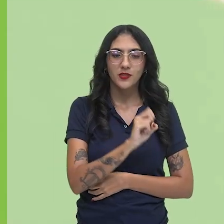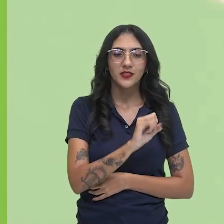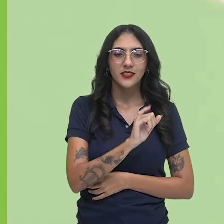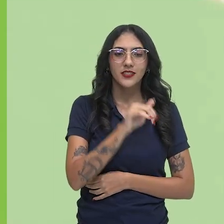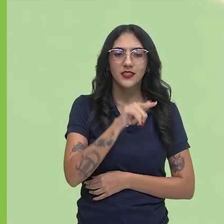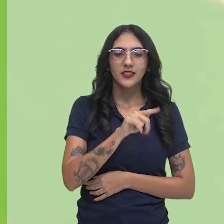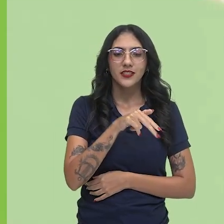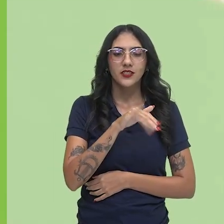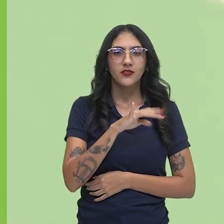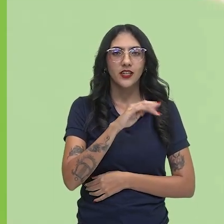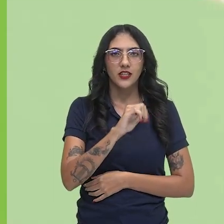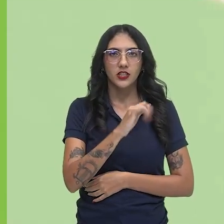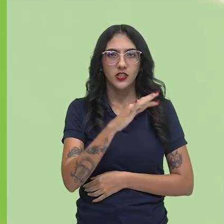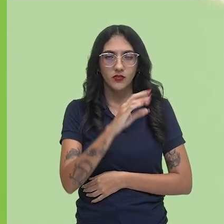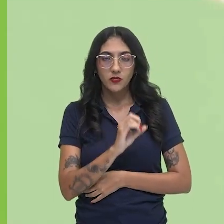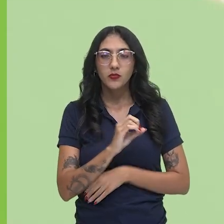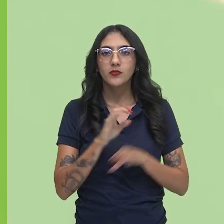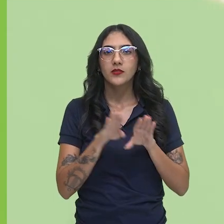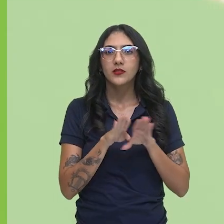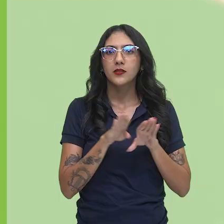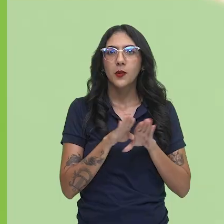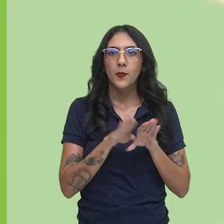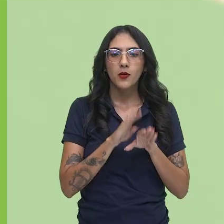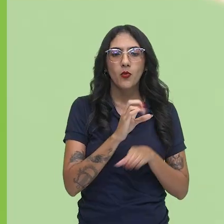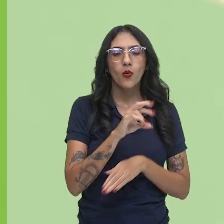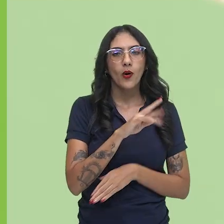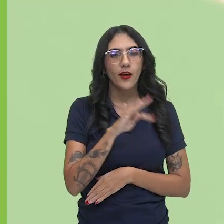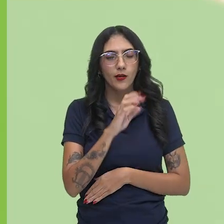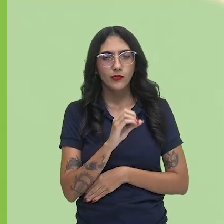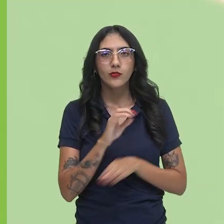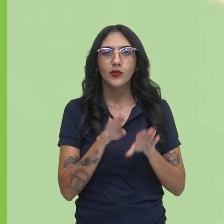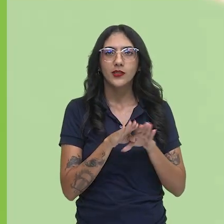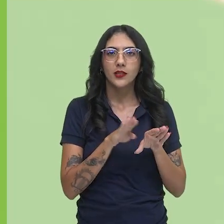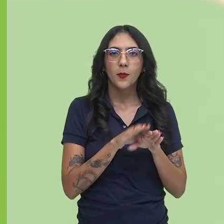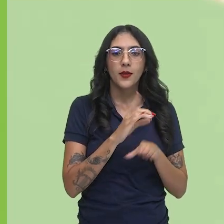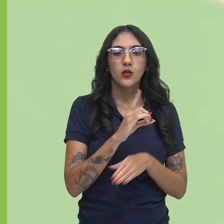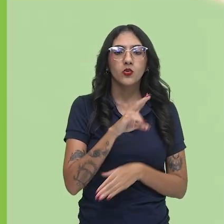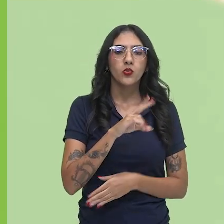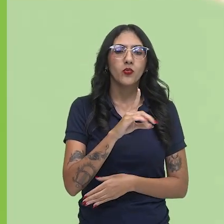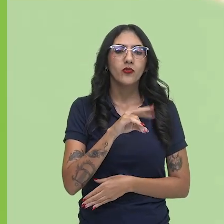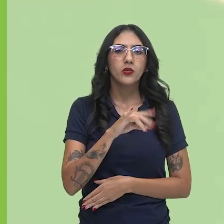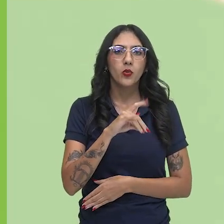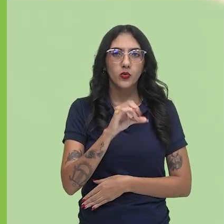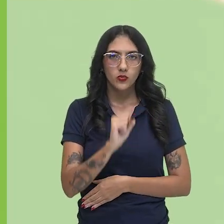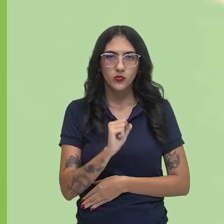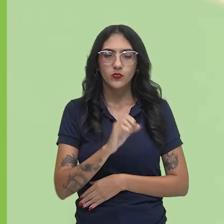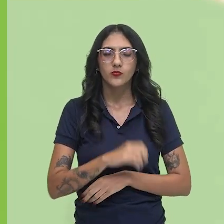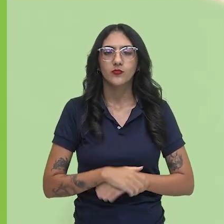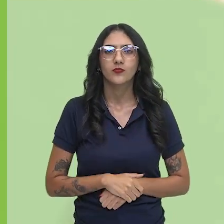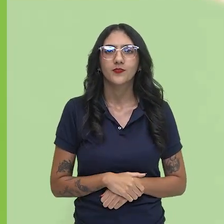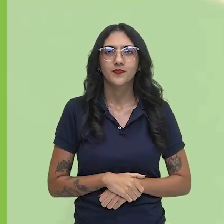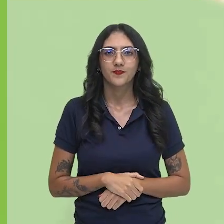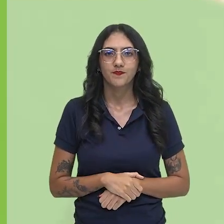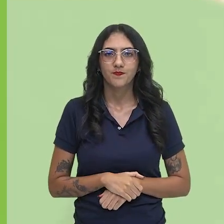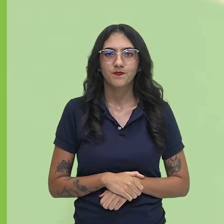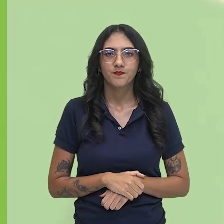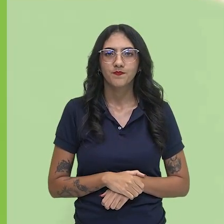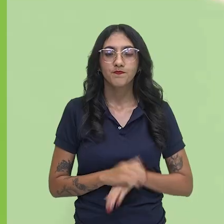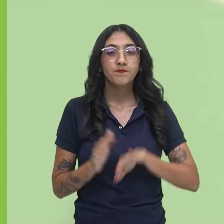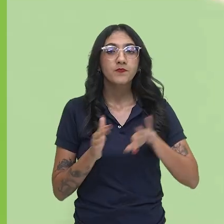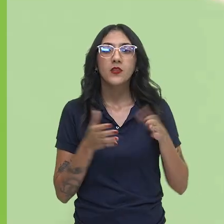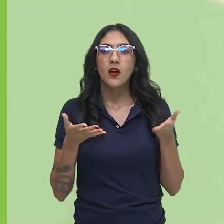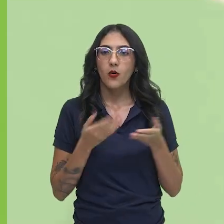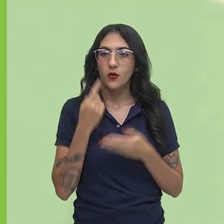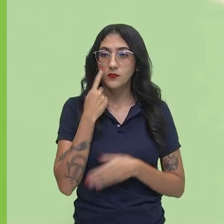e algarismo duvidoso, algarismo correto. Agora vamos tratar de um assunto também muito interessante, que